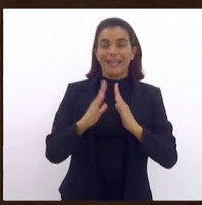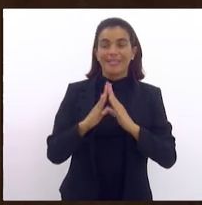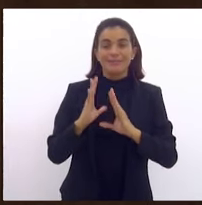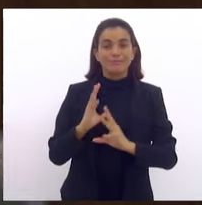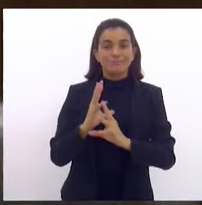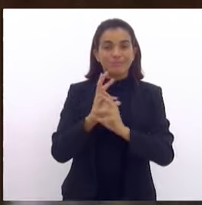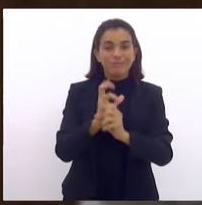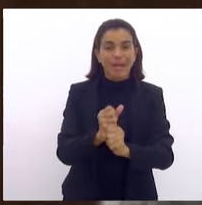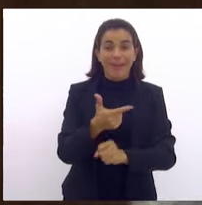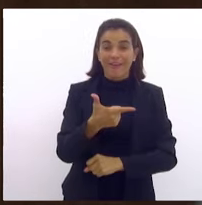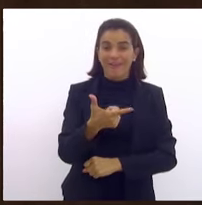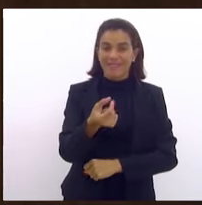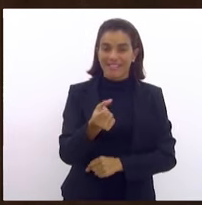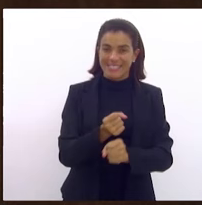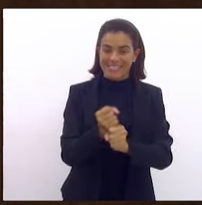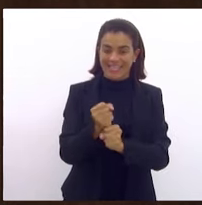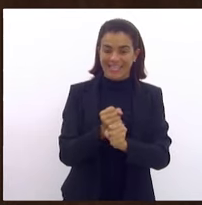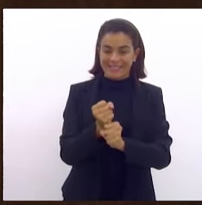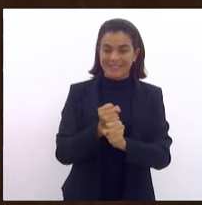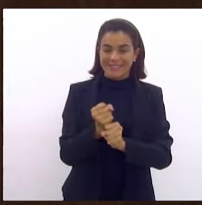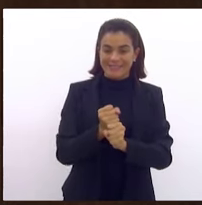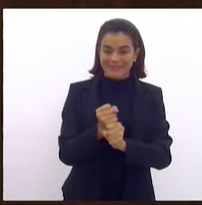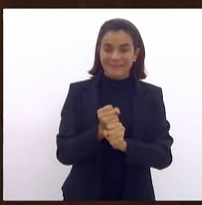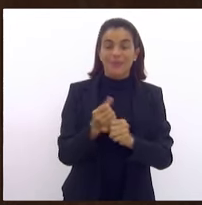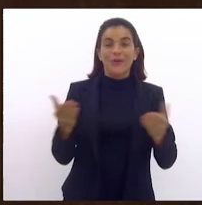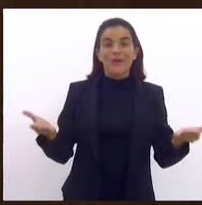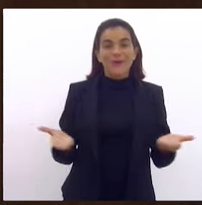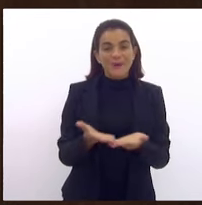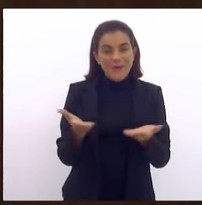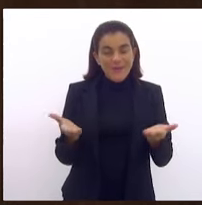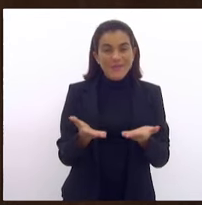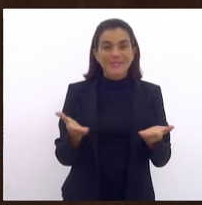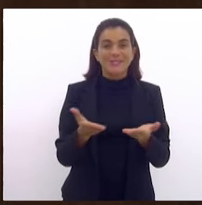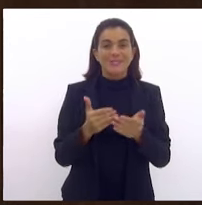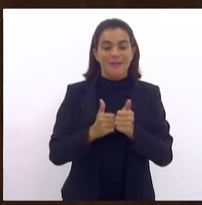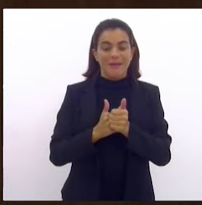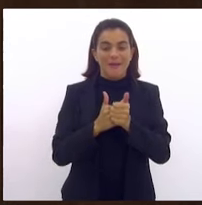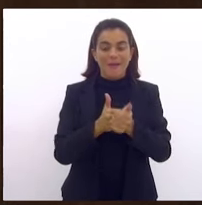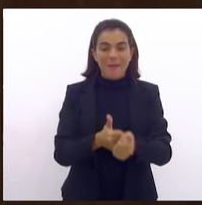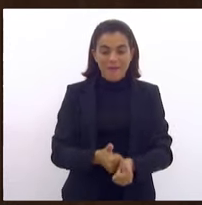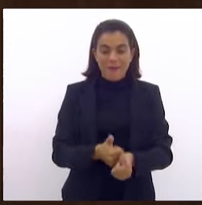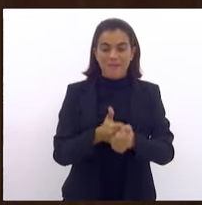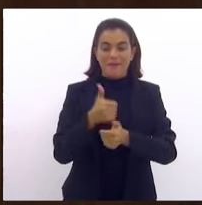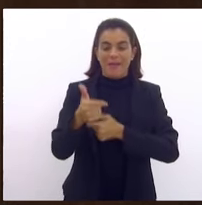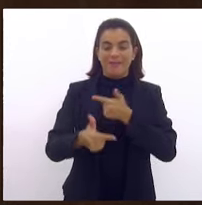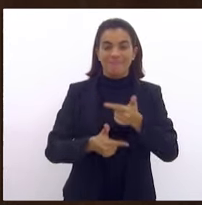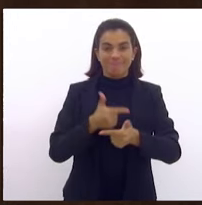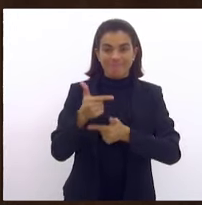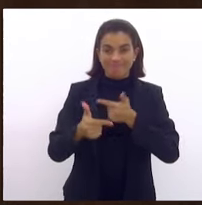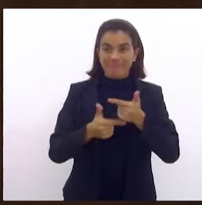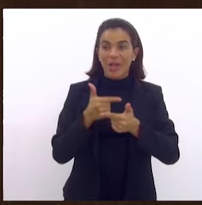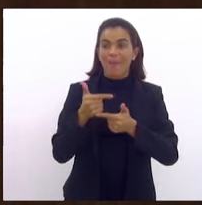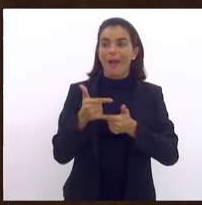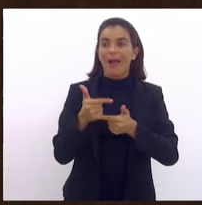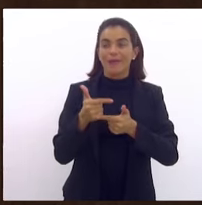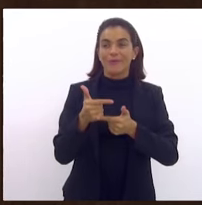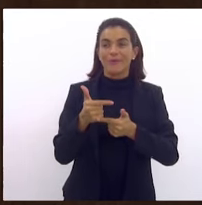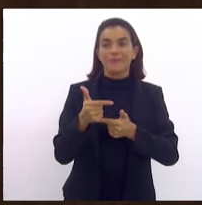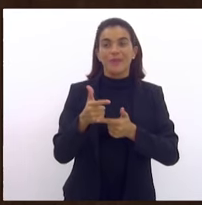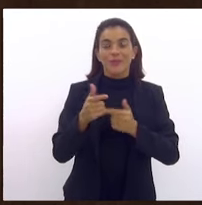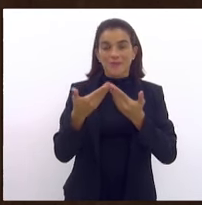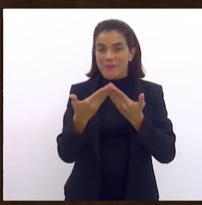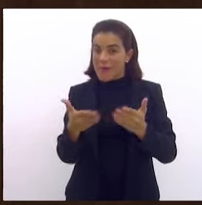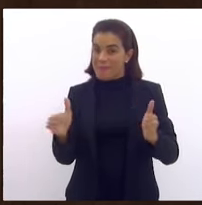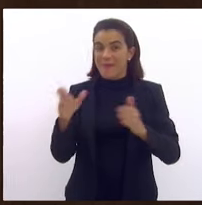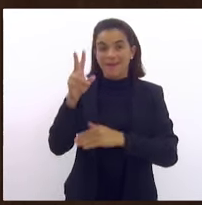anos da sua existência. Então, hoje eles estão aqui para acompanhar esses trabalhos, esse trabalho que foi aberto